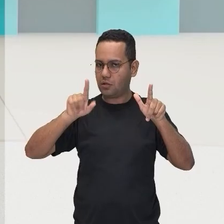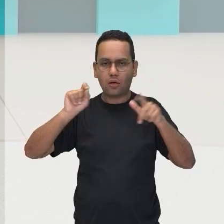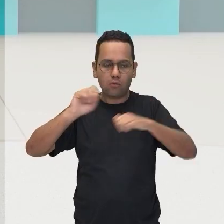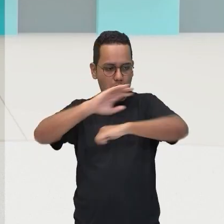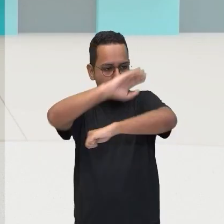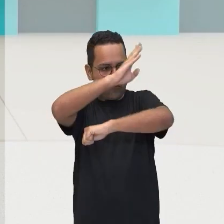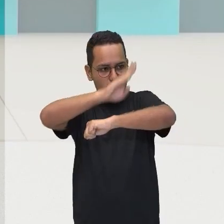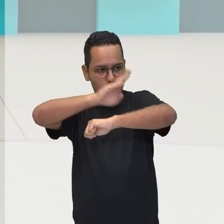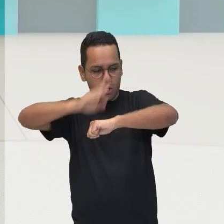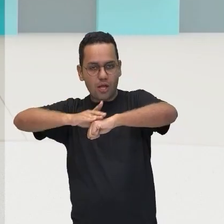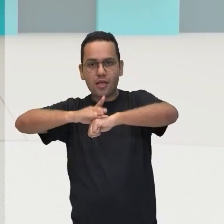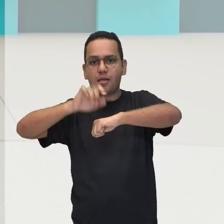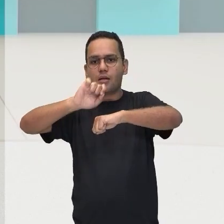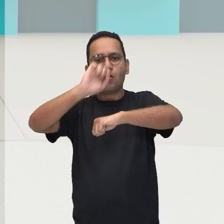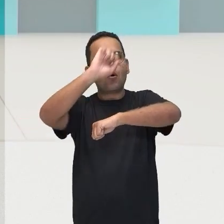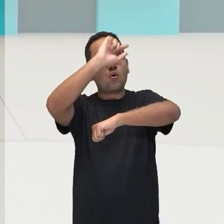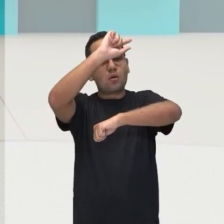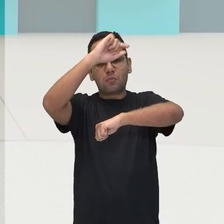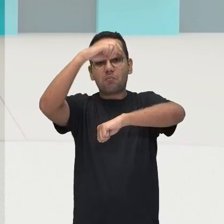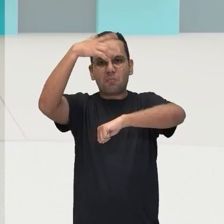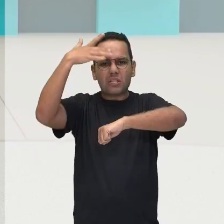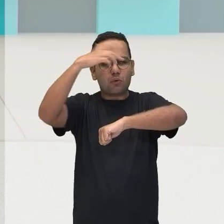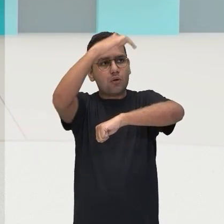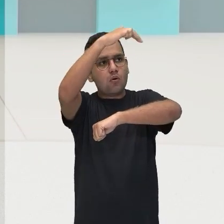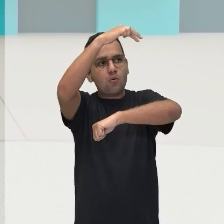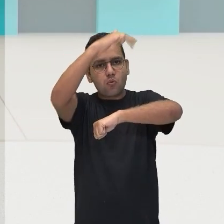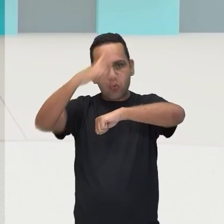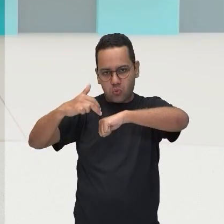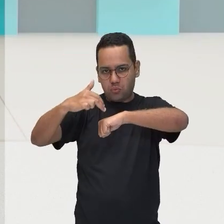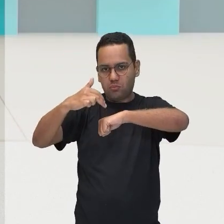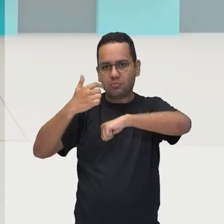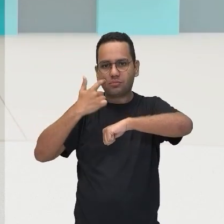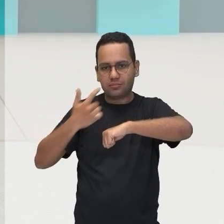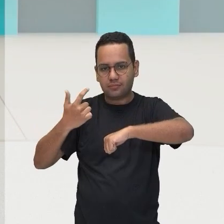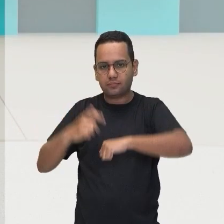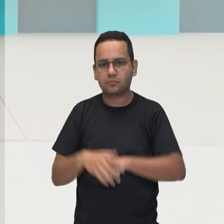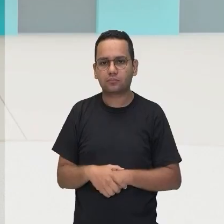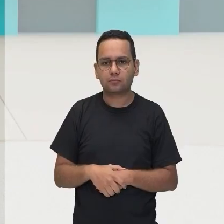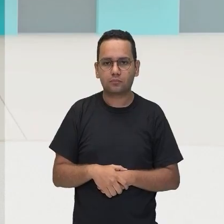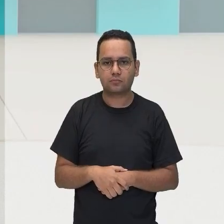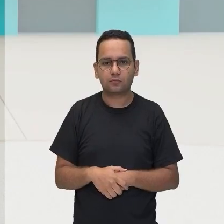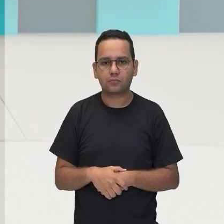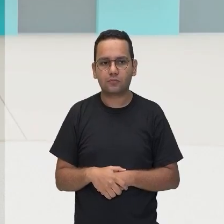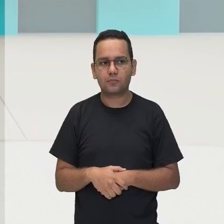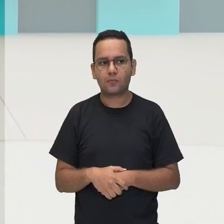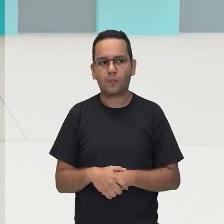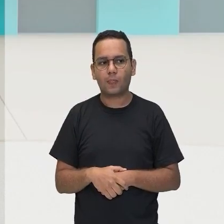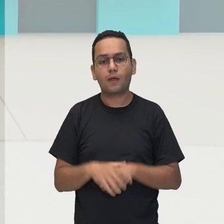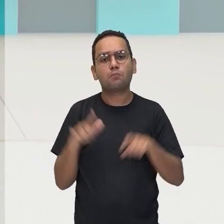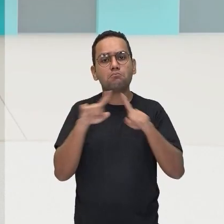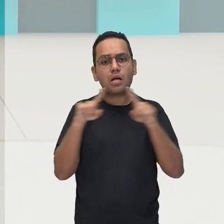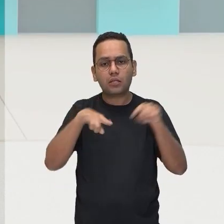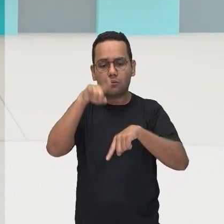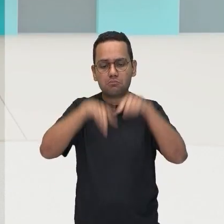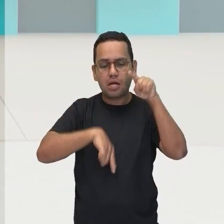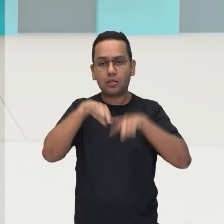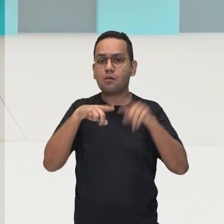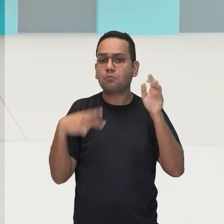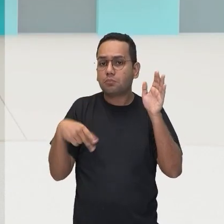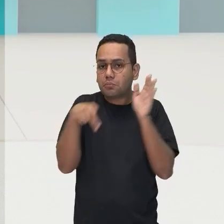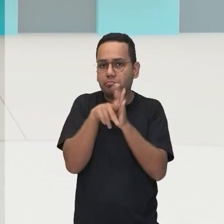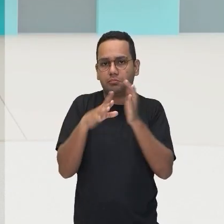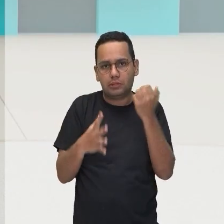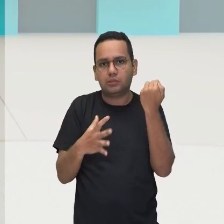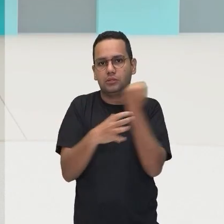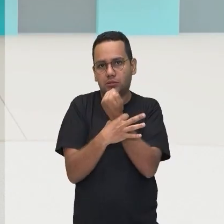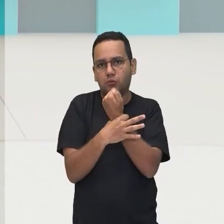com auxílio, aí, como vocês estão observando na imagem, né, de cabos, né, de segurança, com todo esse equipamento